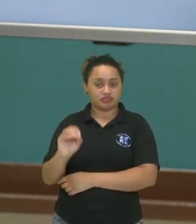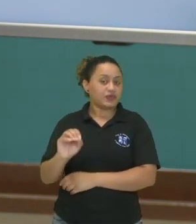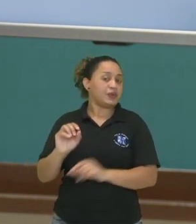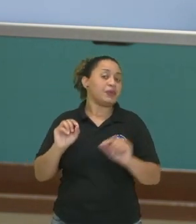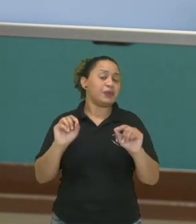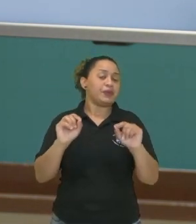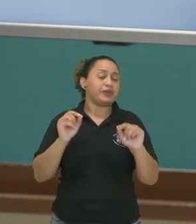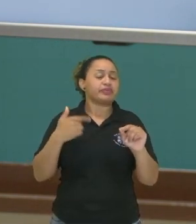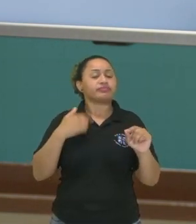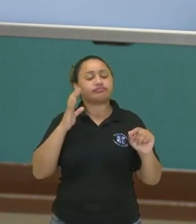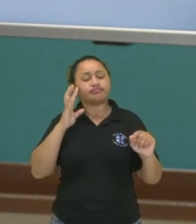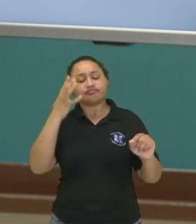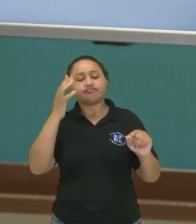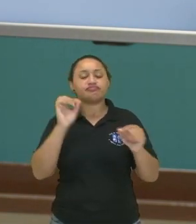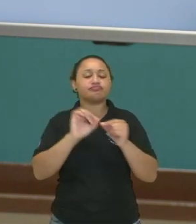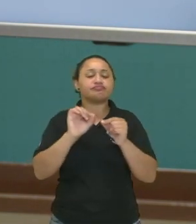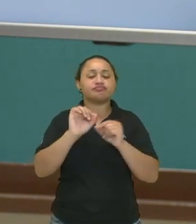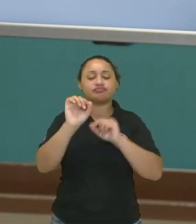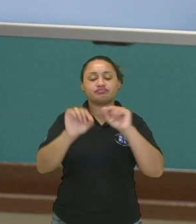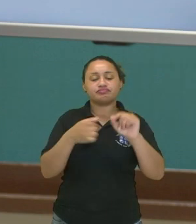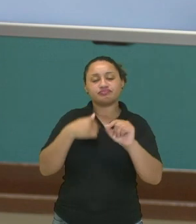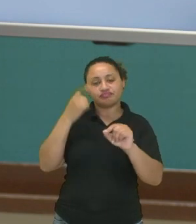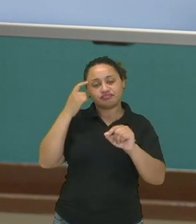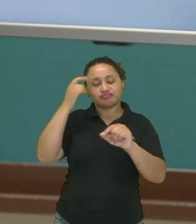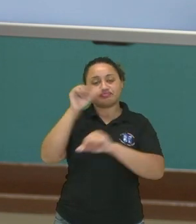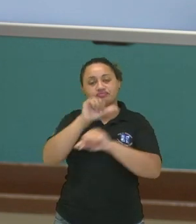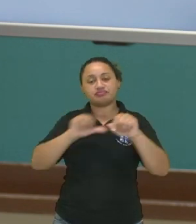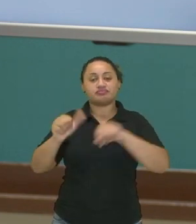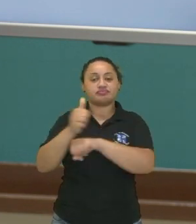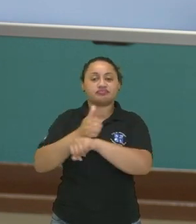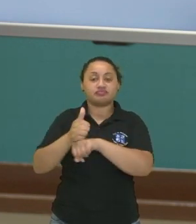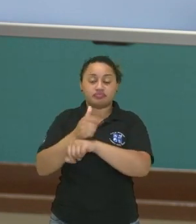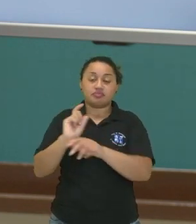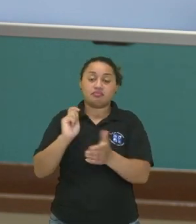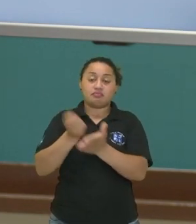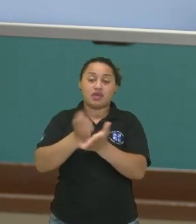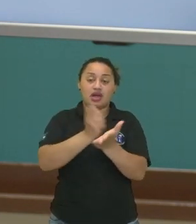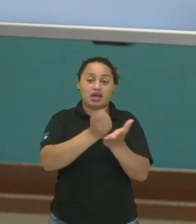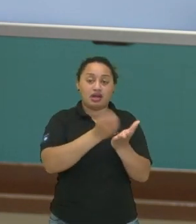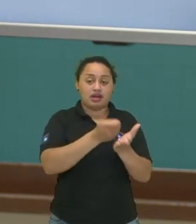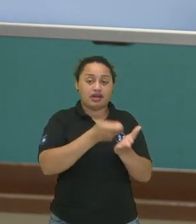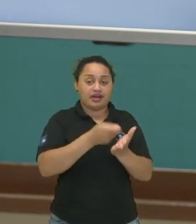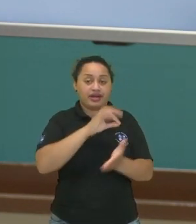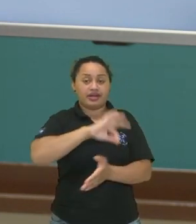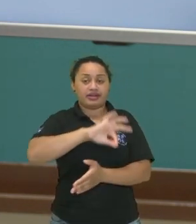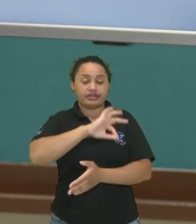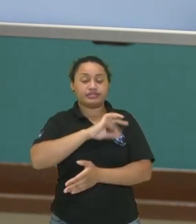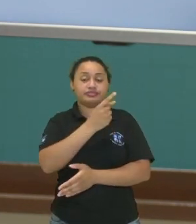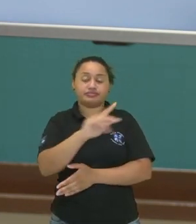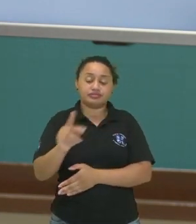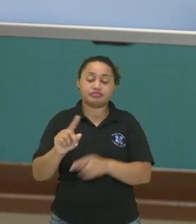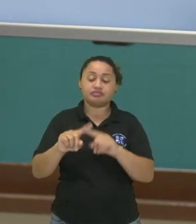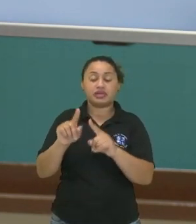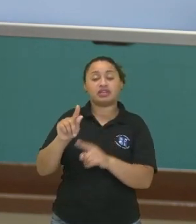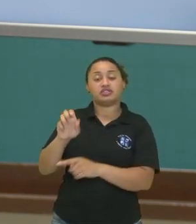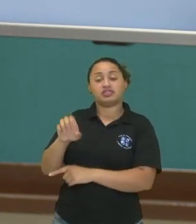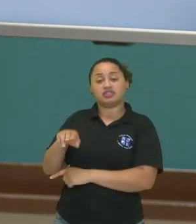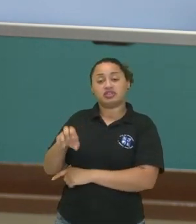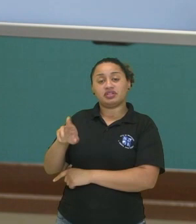que resolveu então fazer essa ideia de profissionalizar, pagar os soldados romanos, mas o general deveria fazer